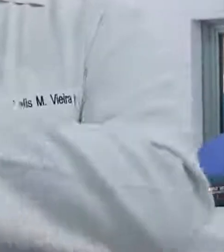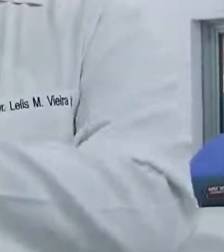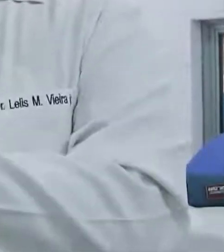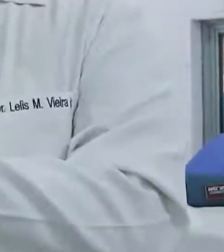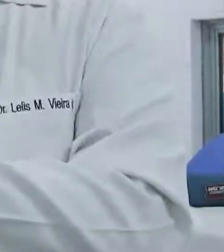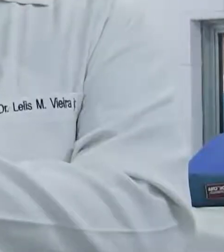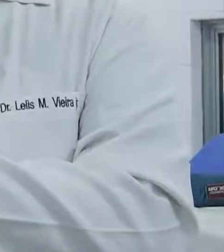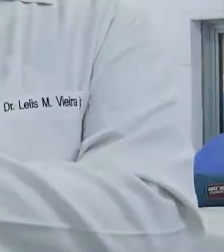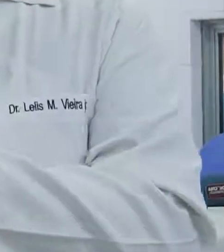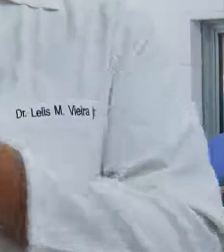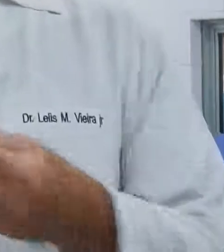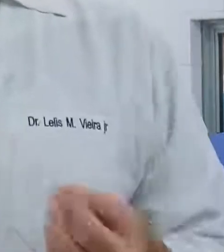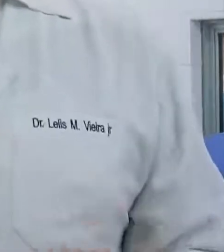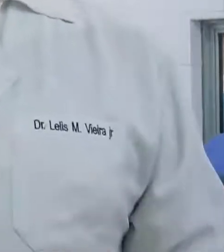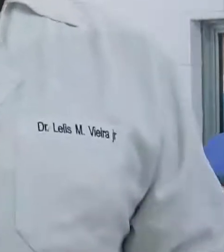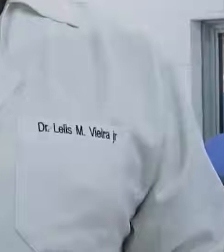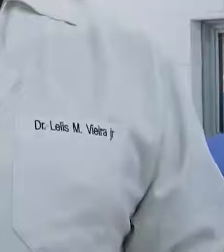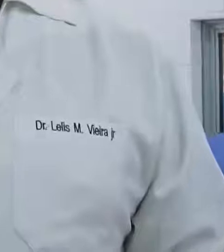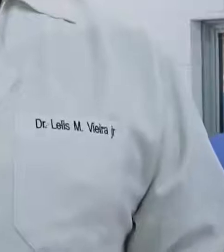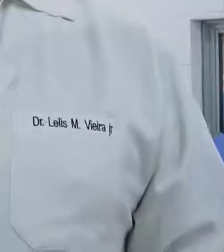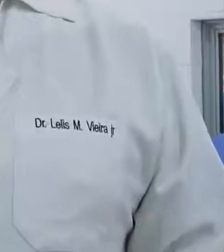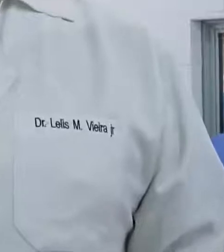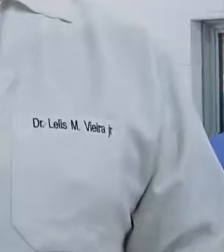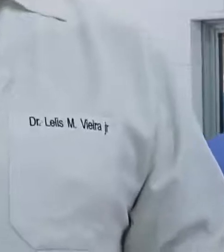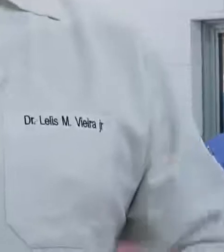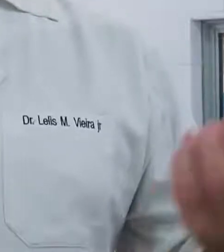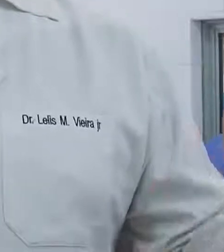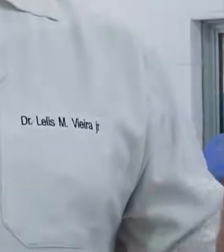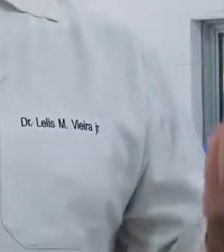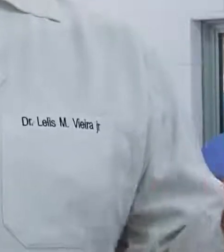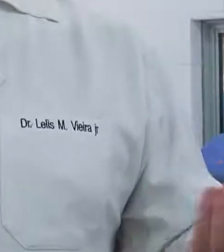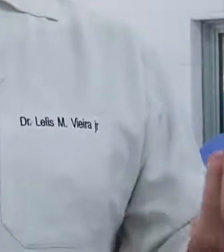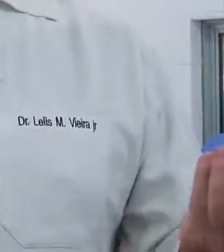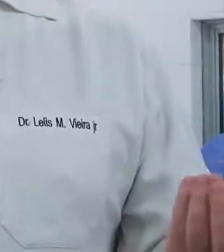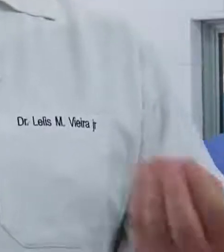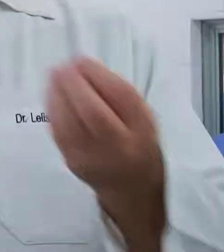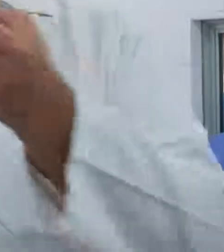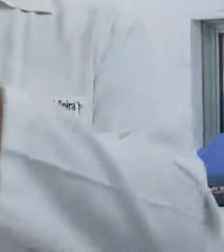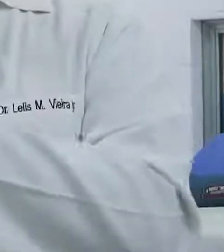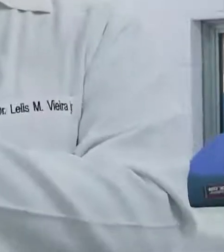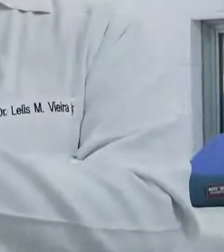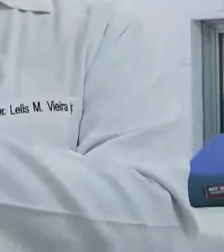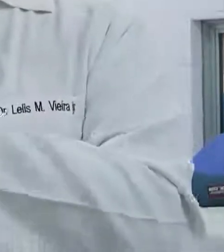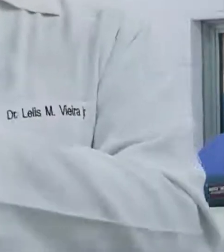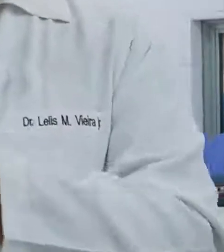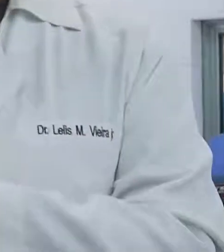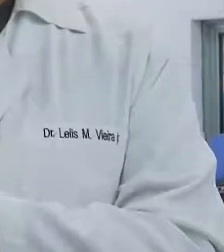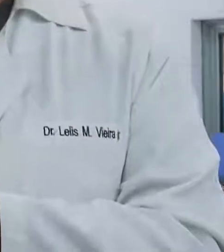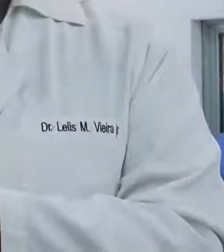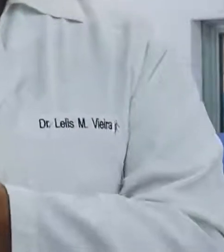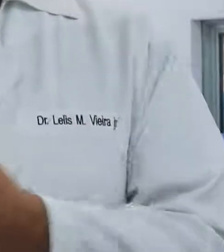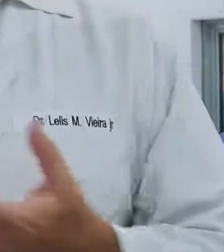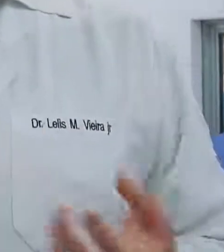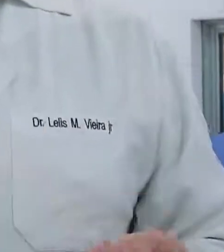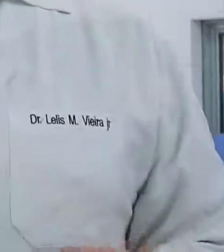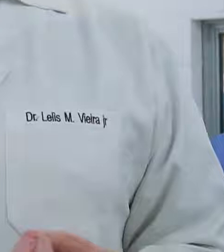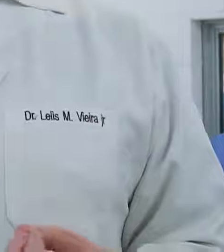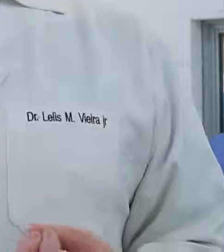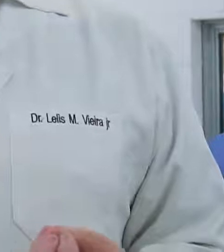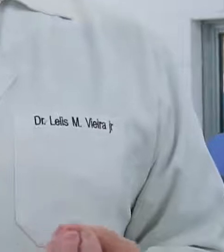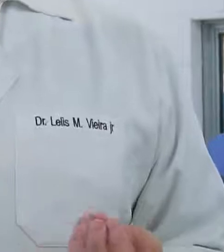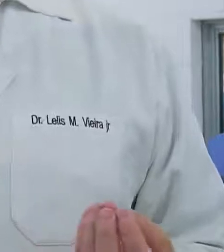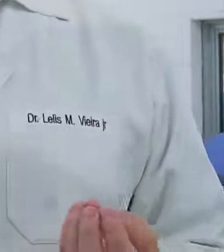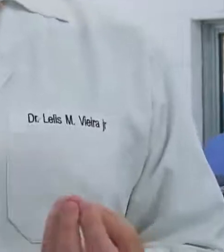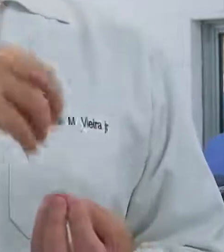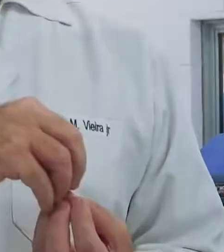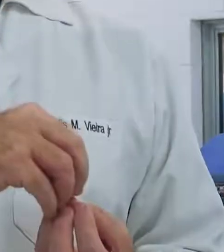doar para o B, porque a característica do que tem no sangue dele é diferente do outro, então vai haver uma reação. Você não pode